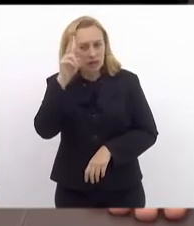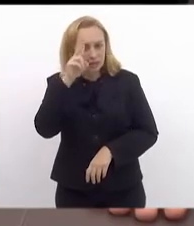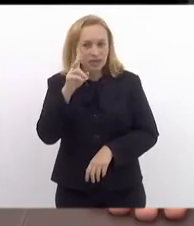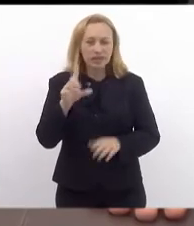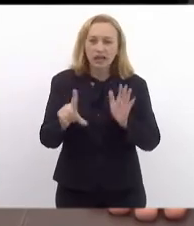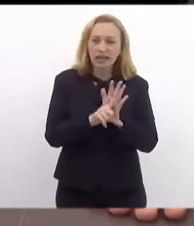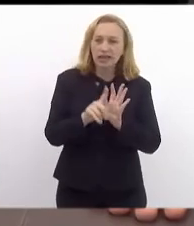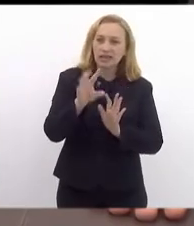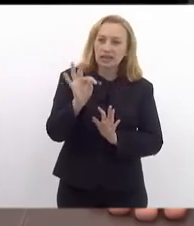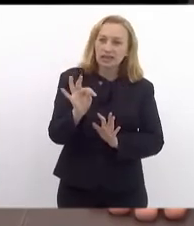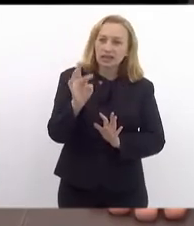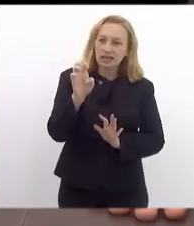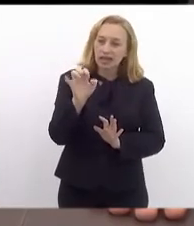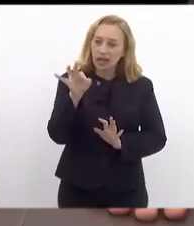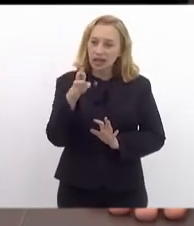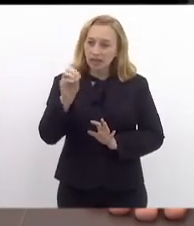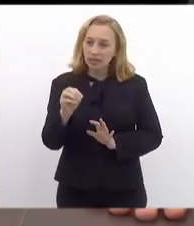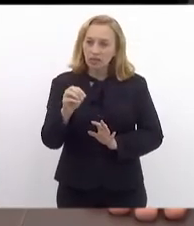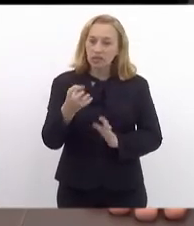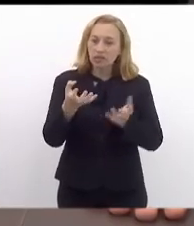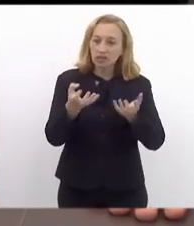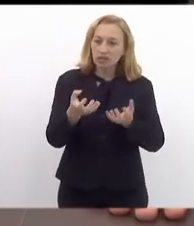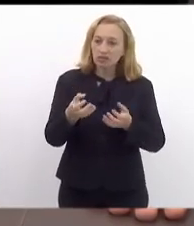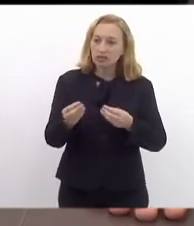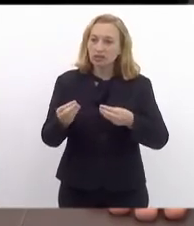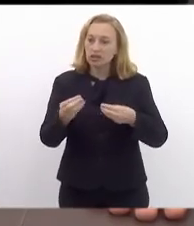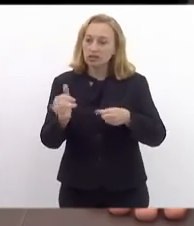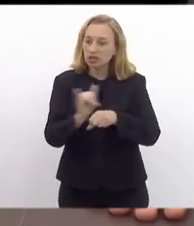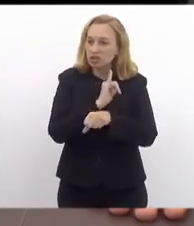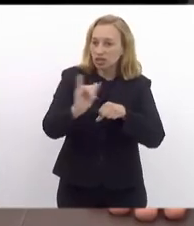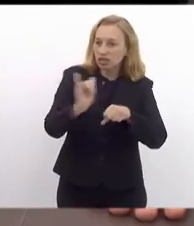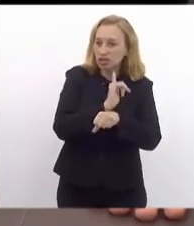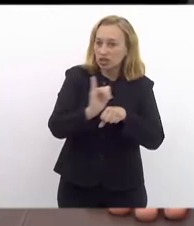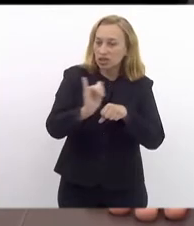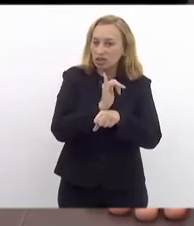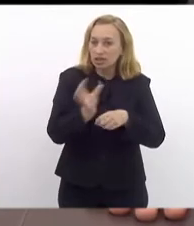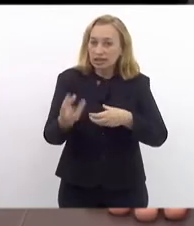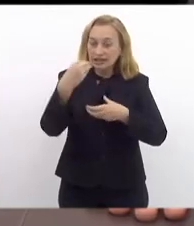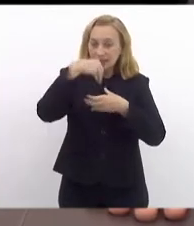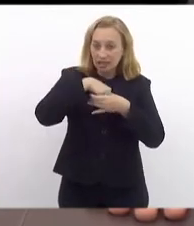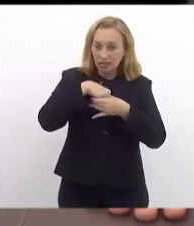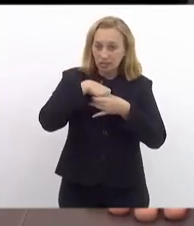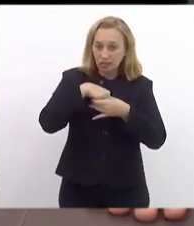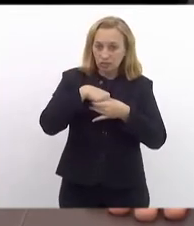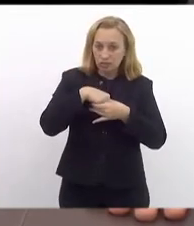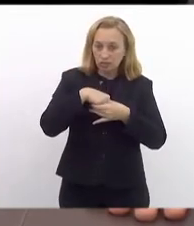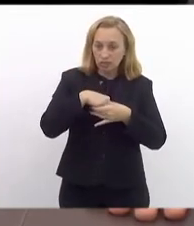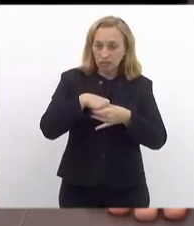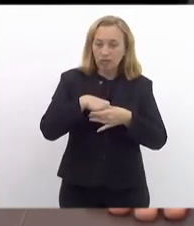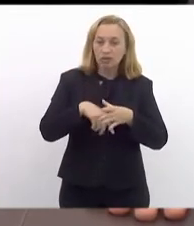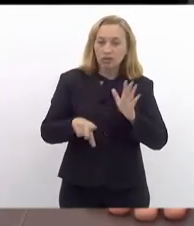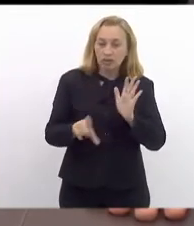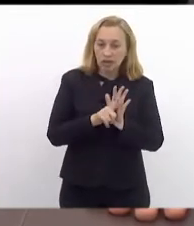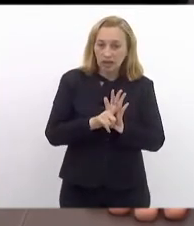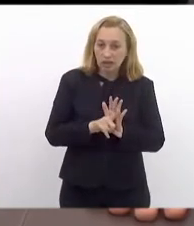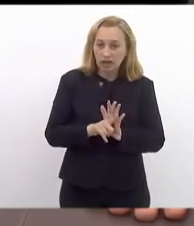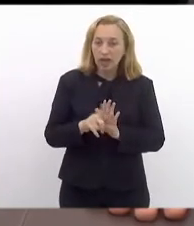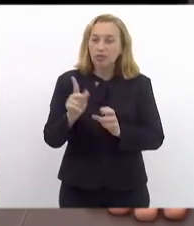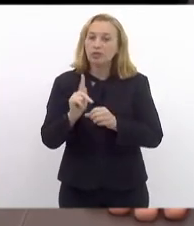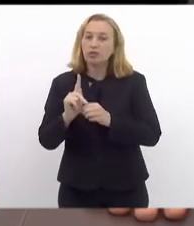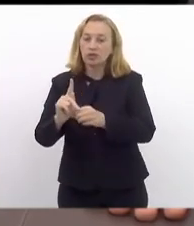quando nós tentamos fazer um mecanismo de cola interna dentro da mesma lei A procuradoria do